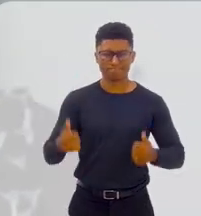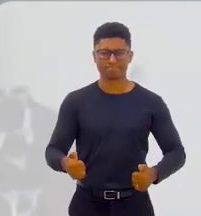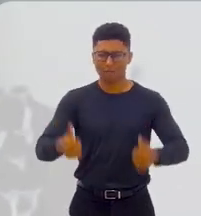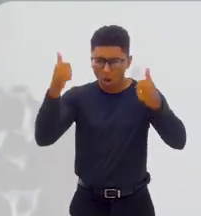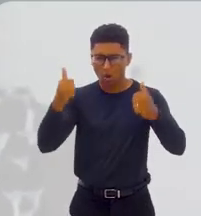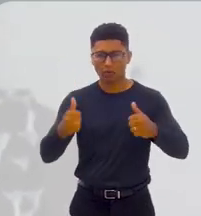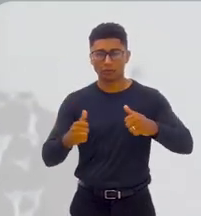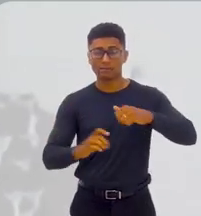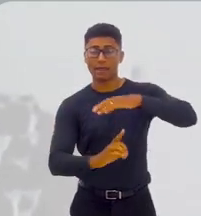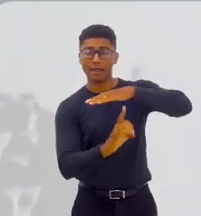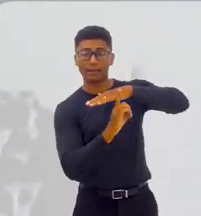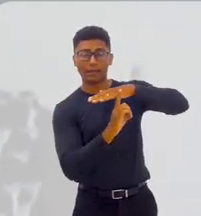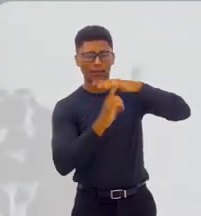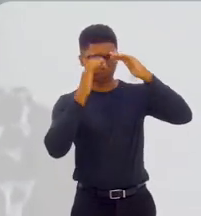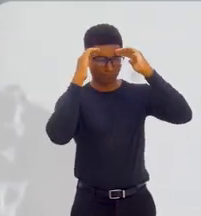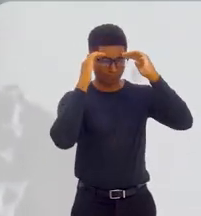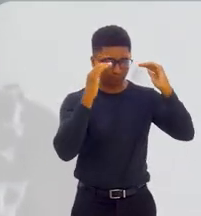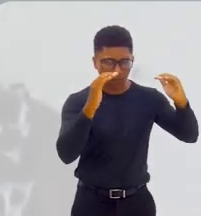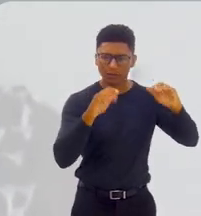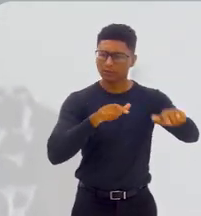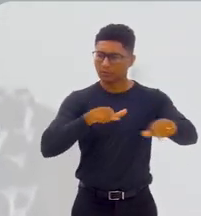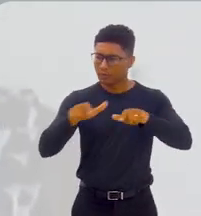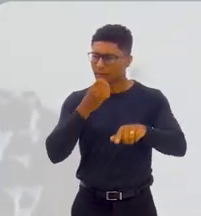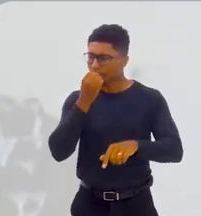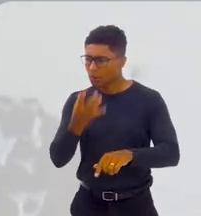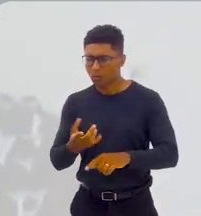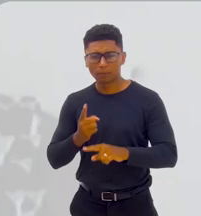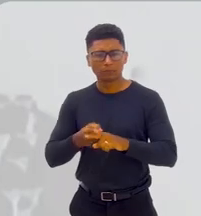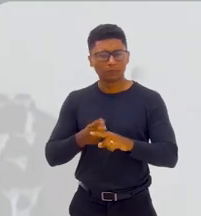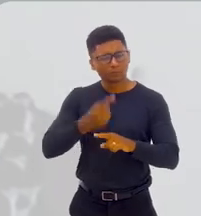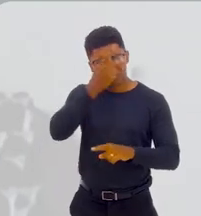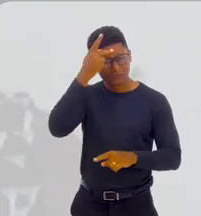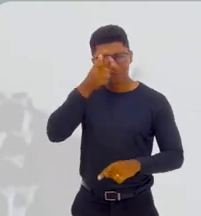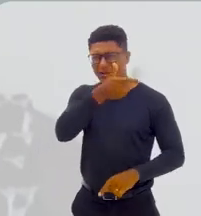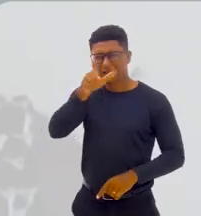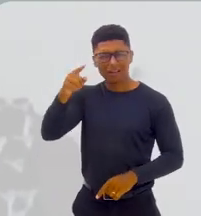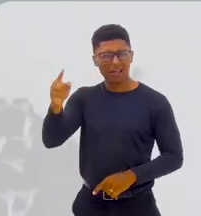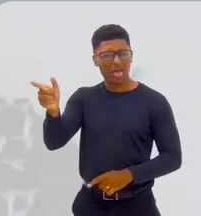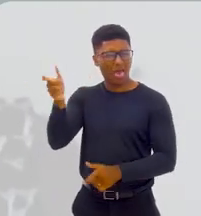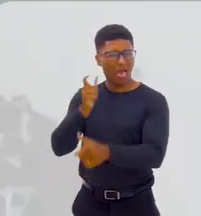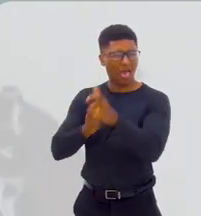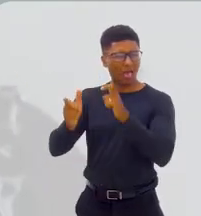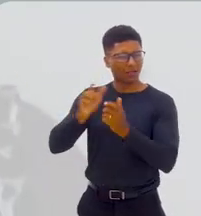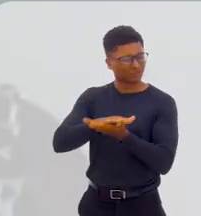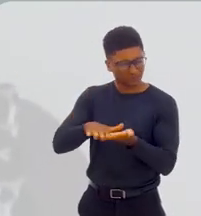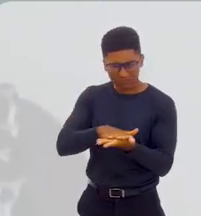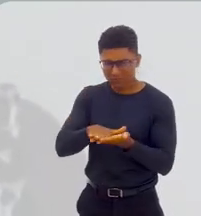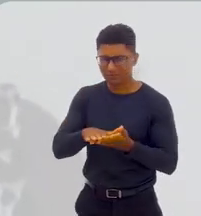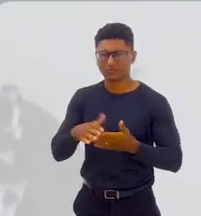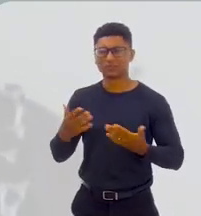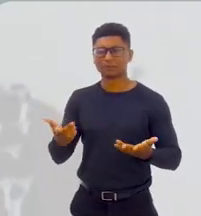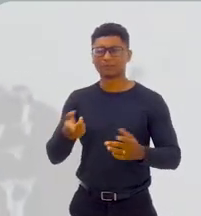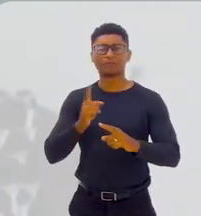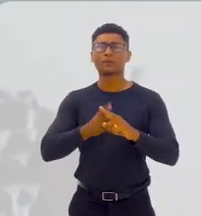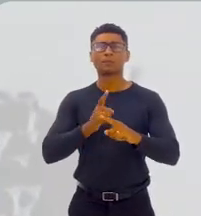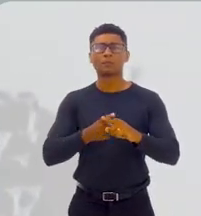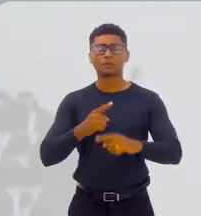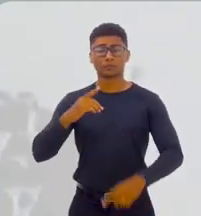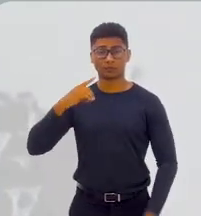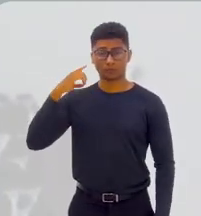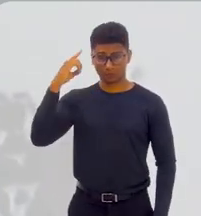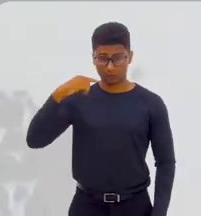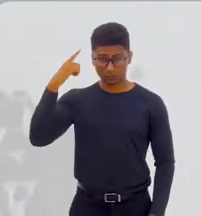vamos respeitar os nossos clientes, vamos fazer um bom trabalho para que ninguém tenha nada para falar de nós. Ninguém tem nada a falar de nós,